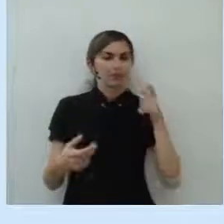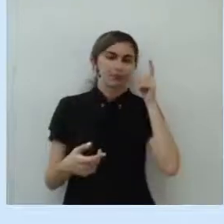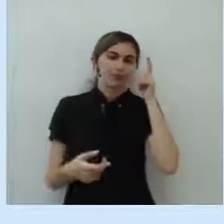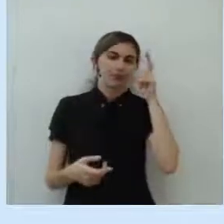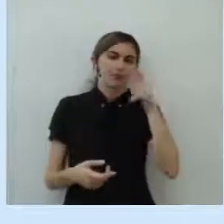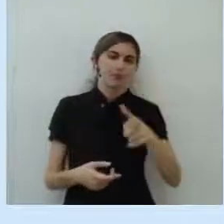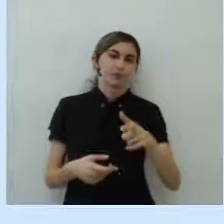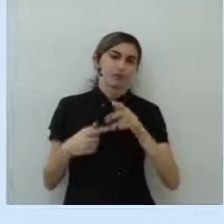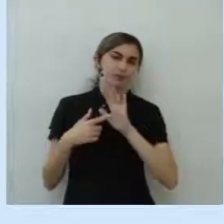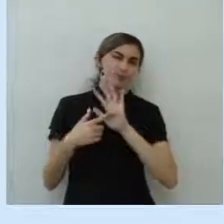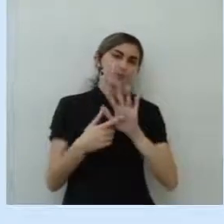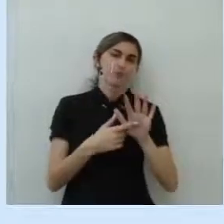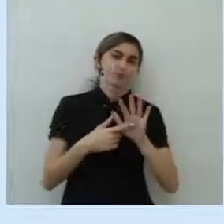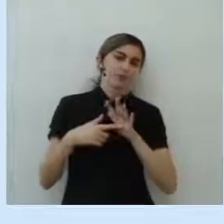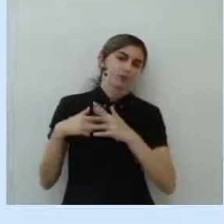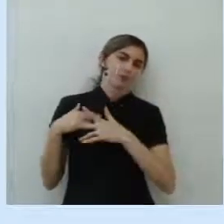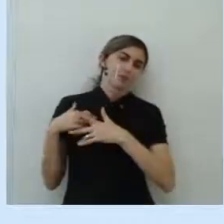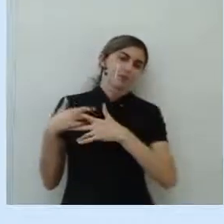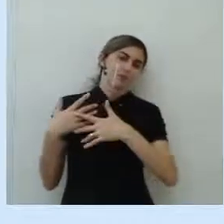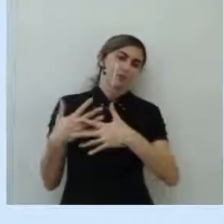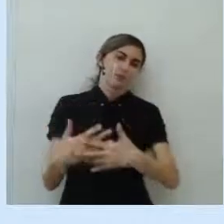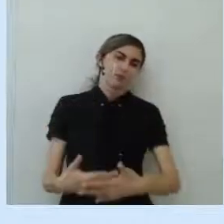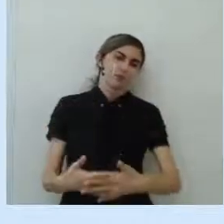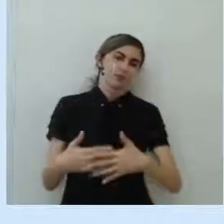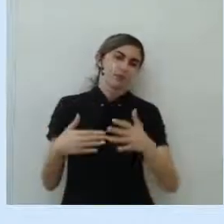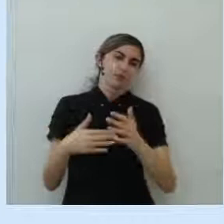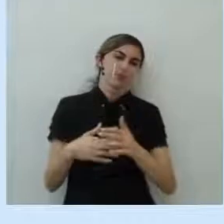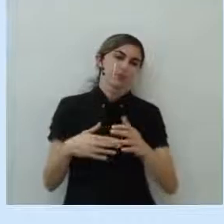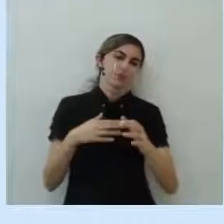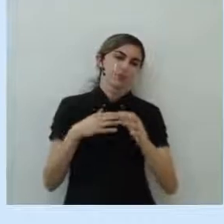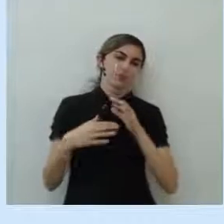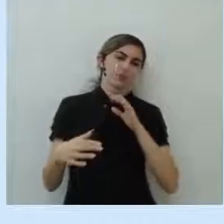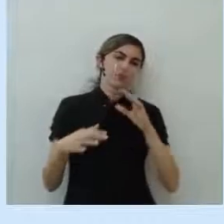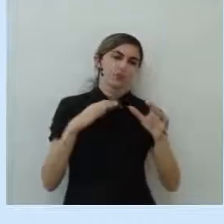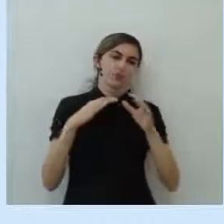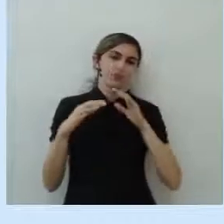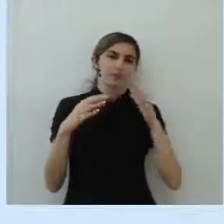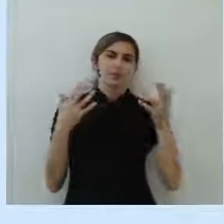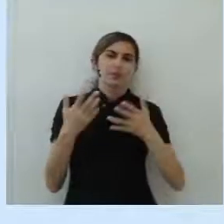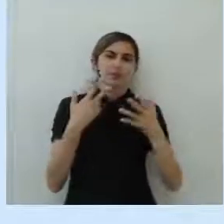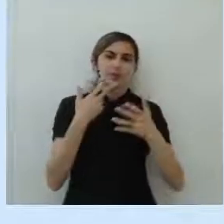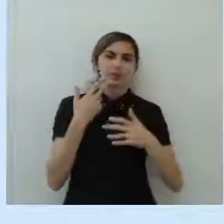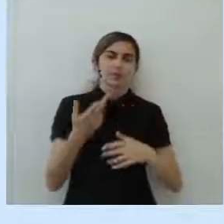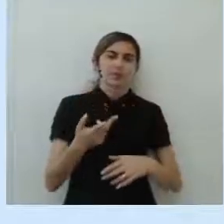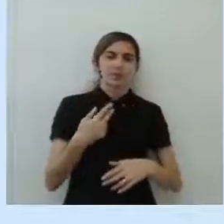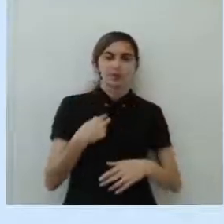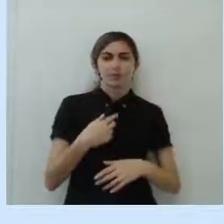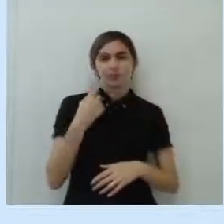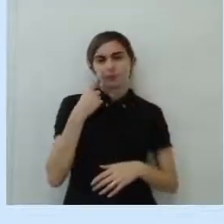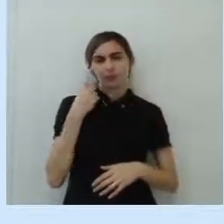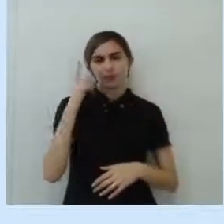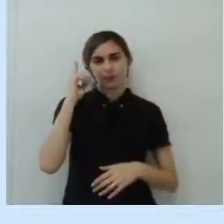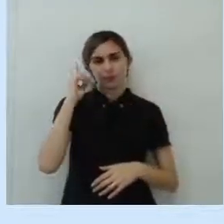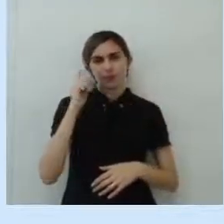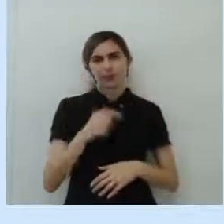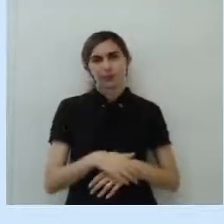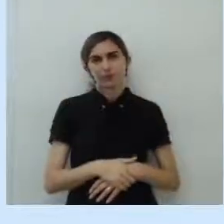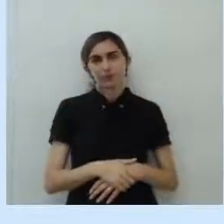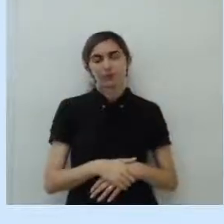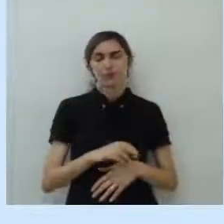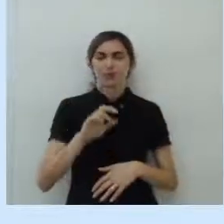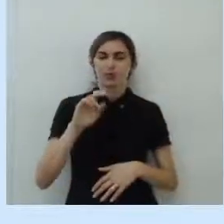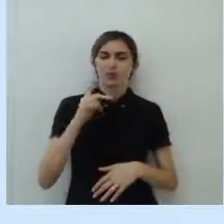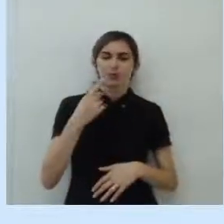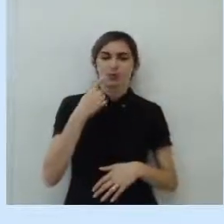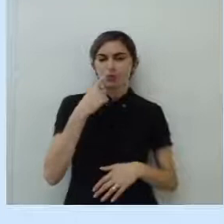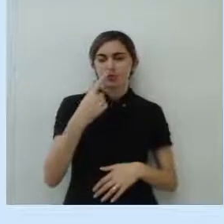esse percurso dele, né? Até se tornar esse grande comunicador. Como nós veremos mais fotos agora, não é isso? Veremos agora. Vamos dar uma olhadinha aí, ó.